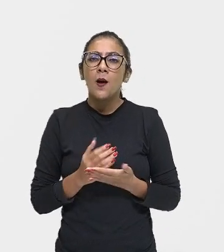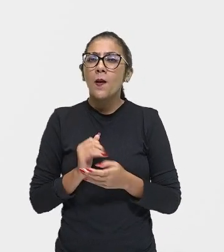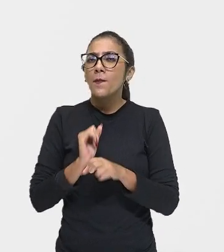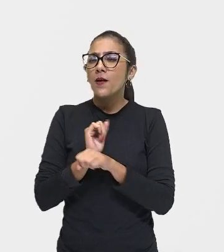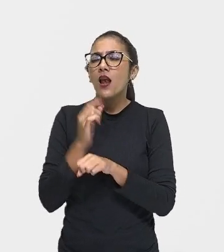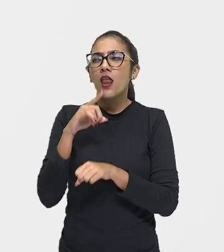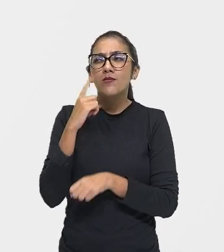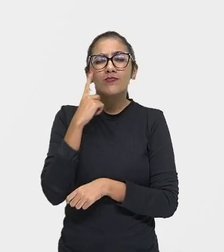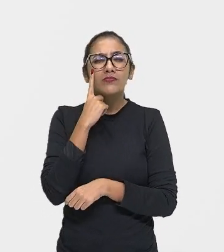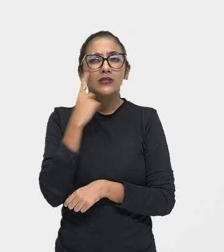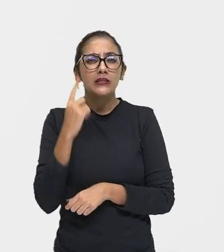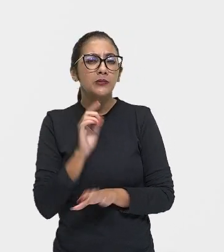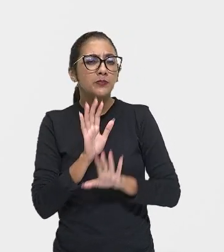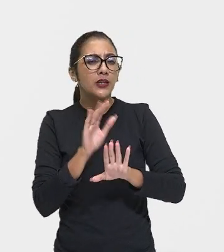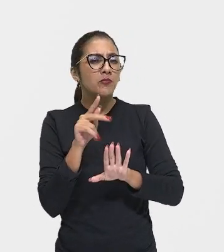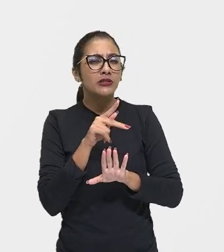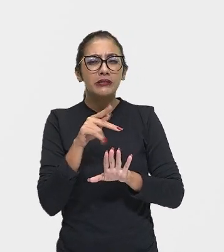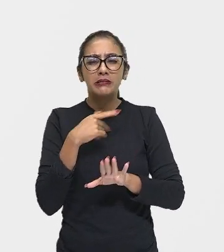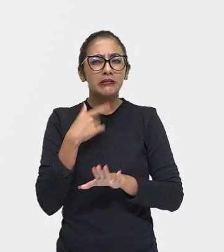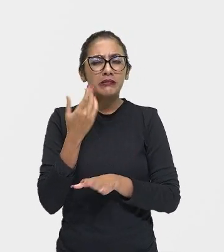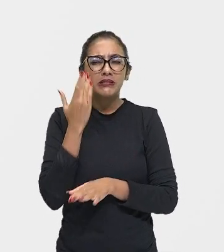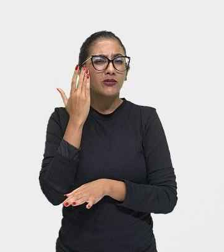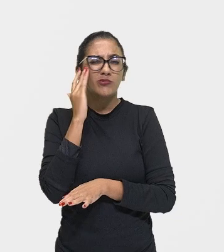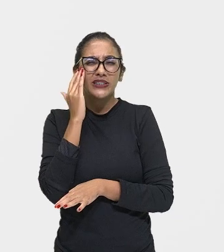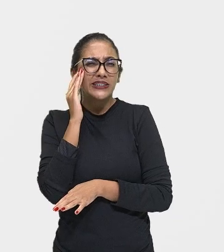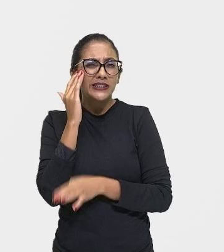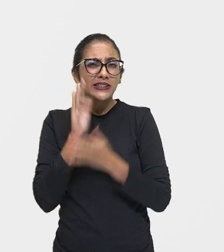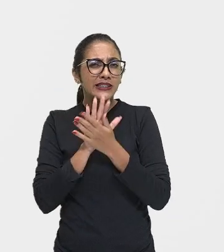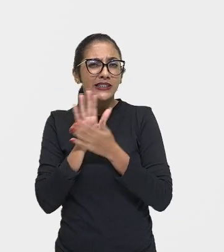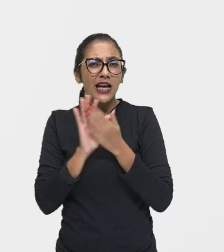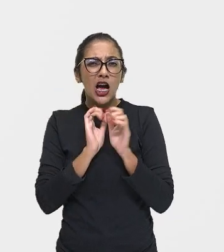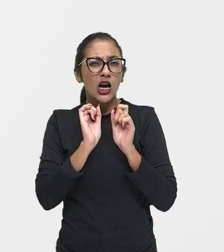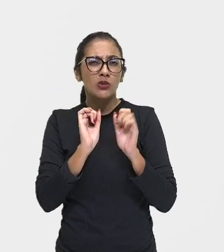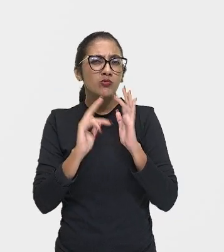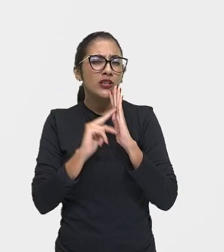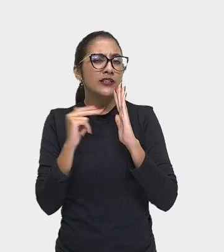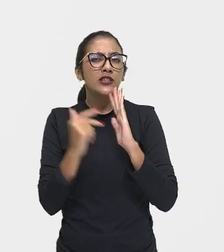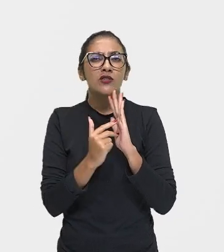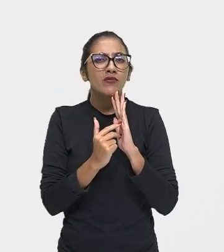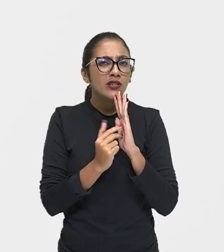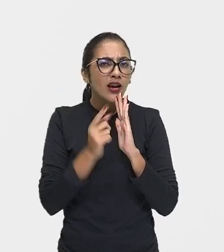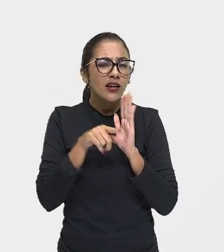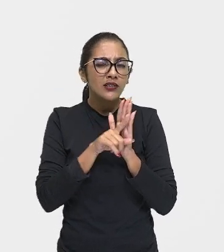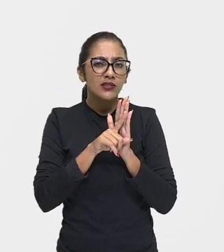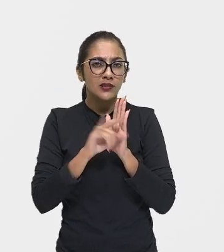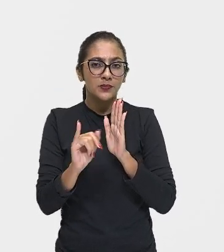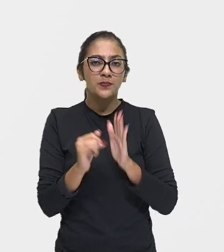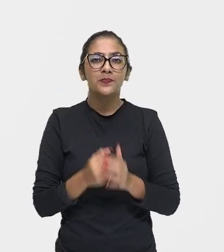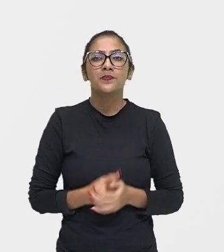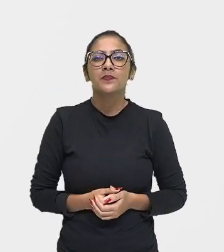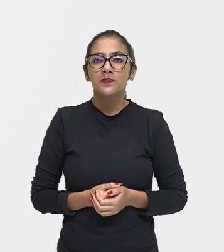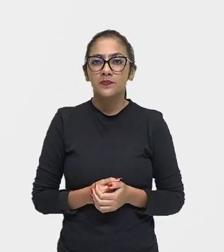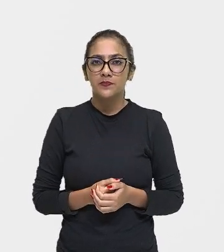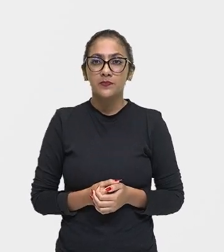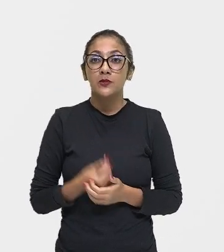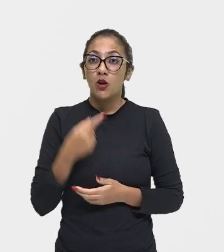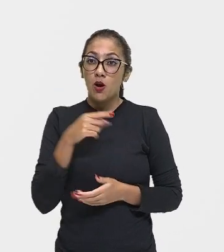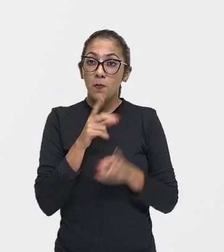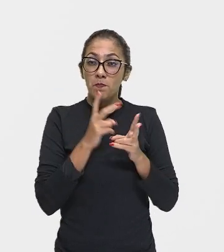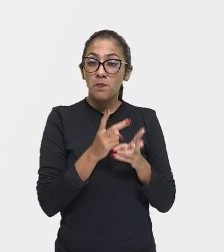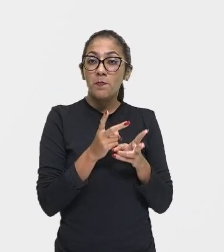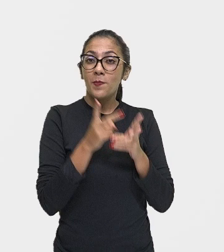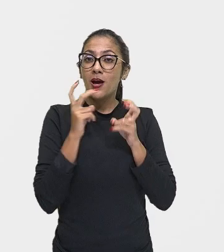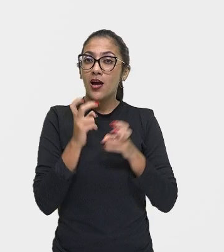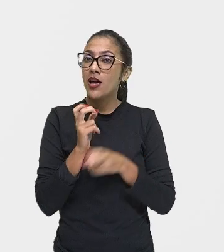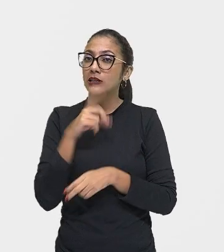perguntando, professora, não entendi muito bem o que é a lei da inércia. Você percebe que quando se fala